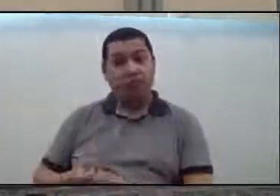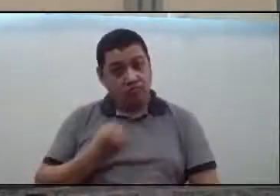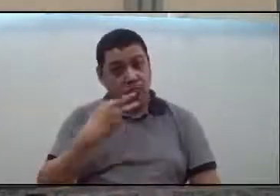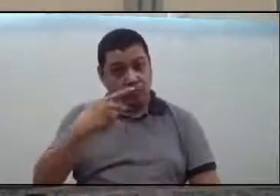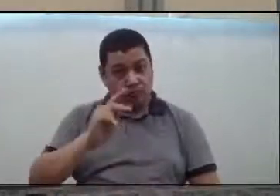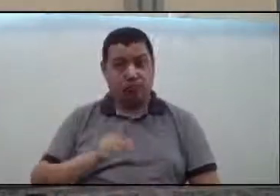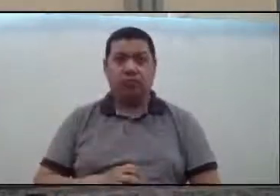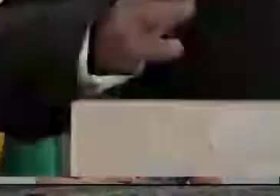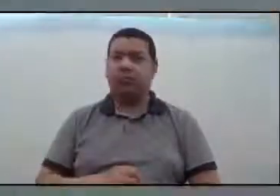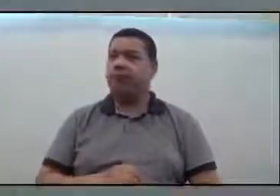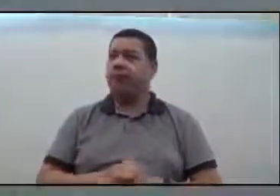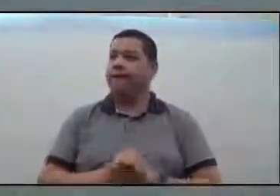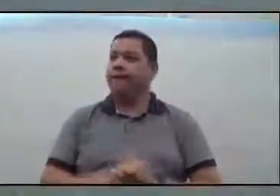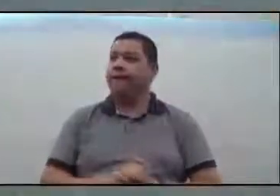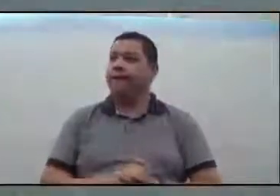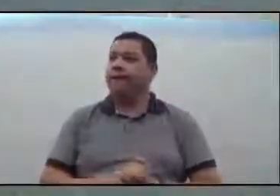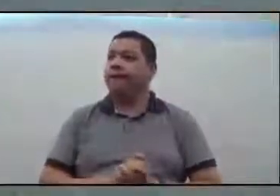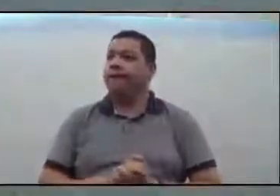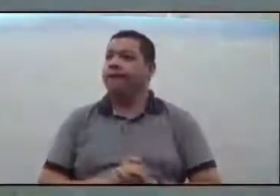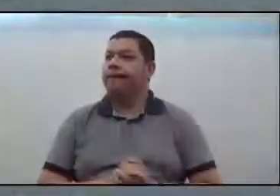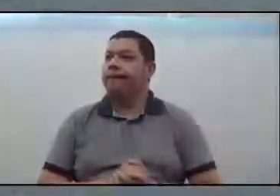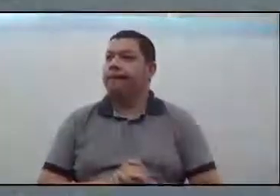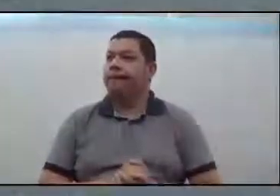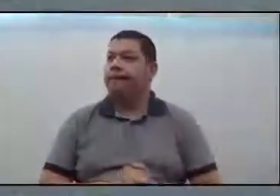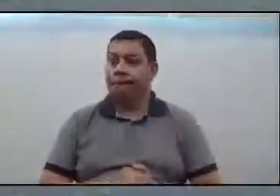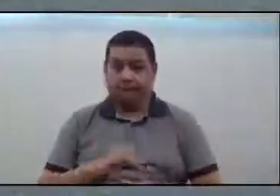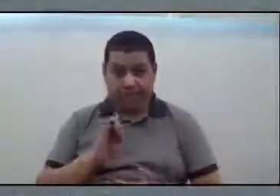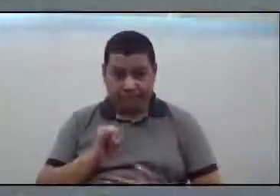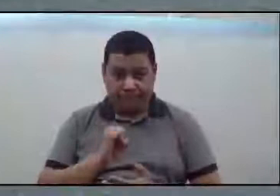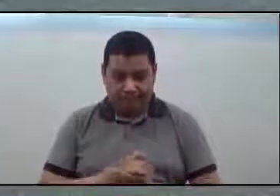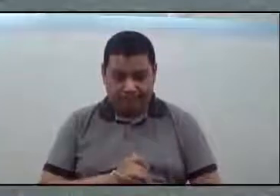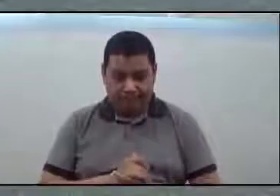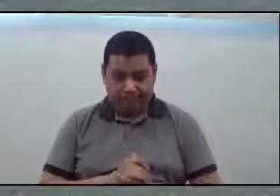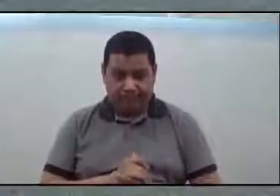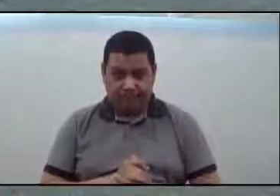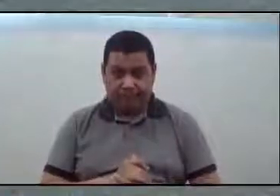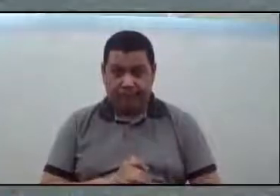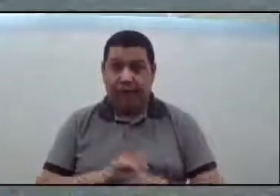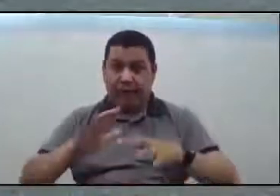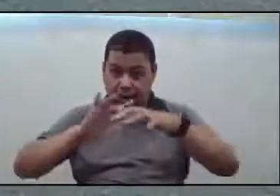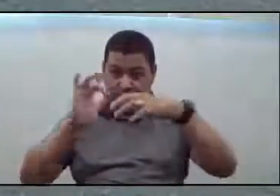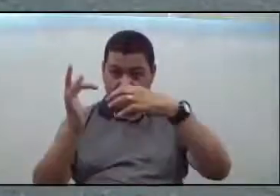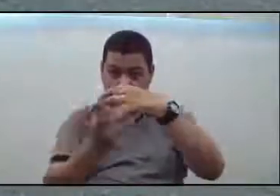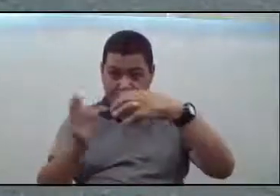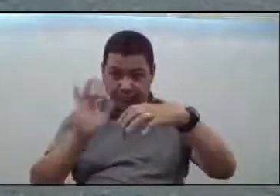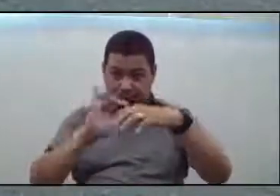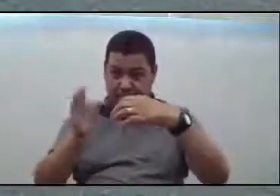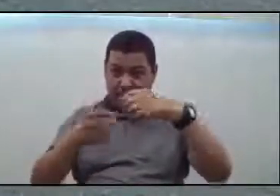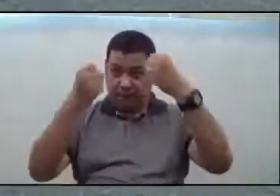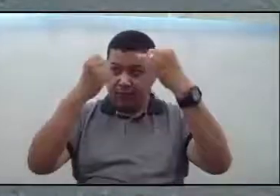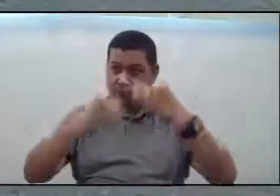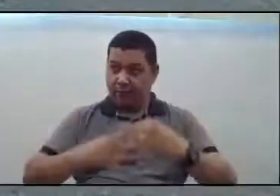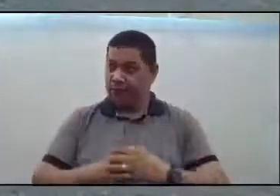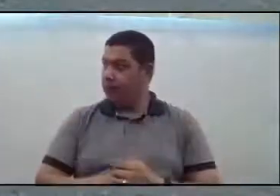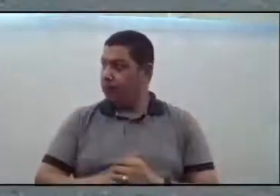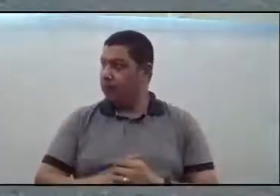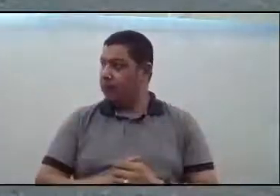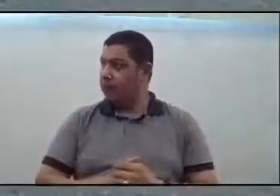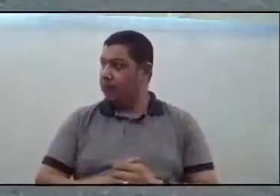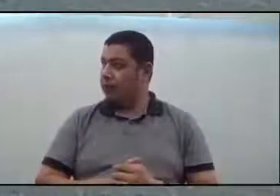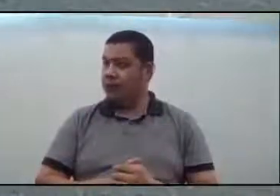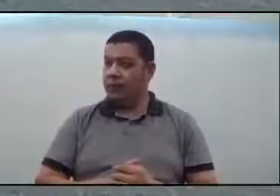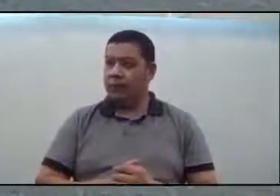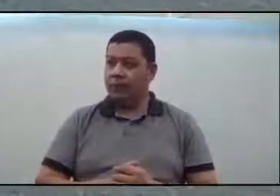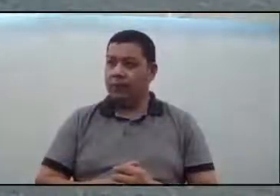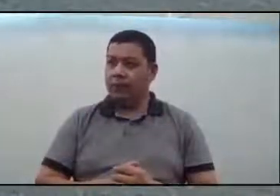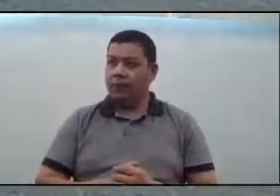Excelência. Até, vereador, quando a gente vê aí na rede social falando dos nossos vereadores que